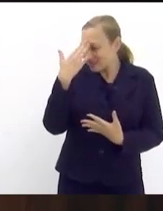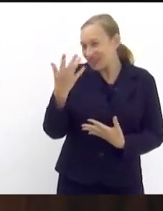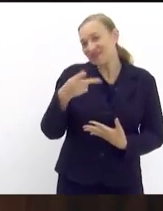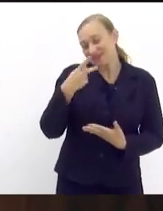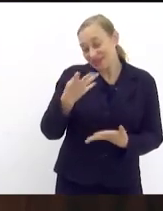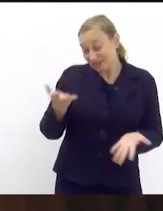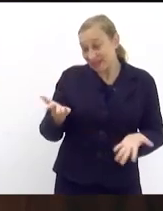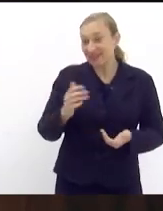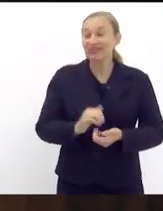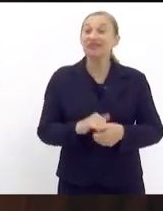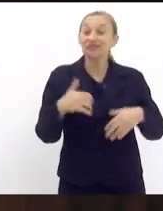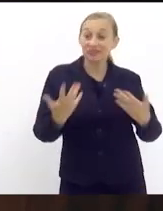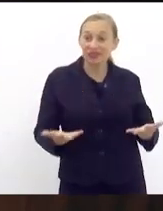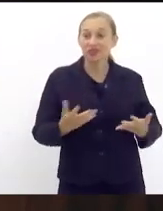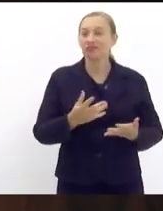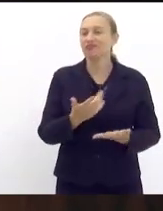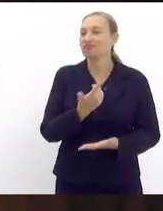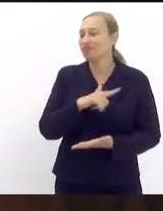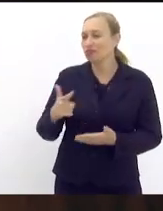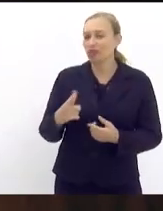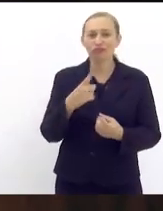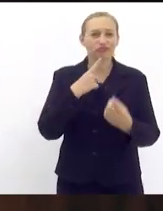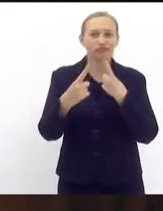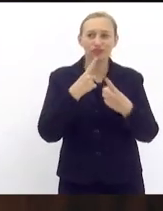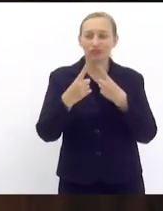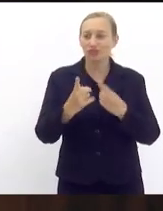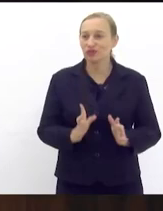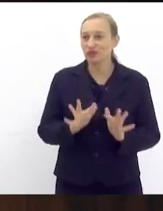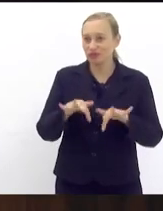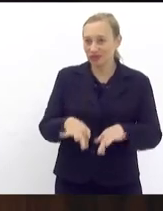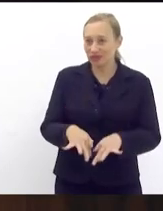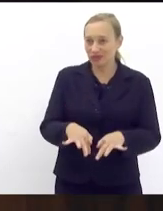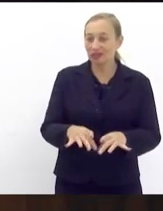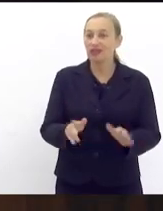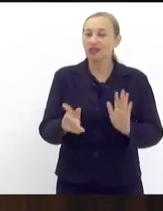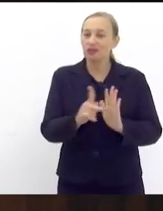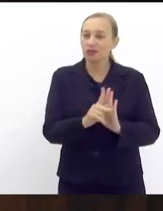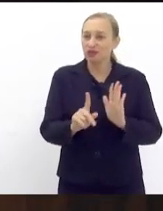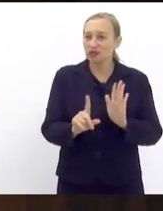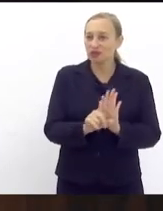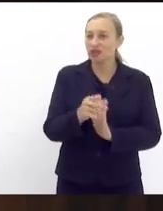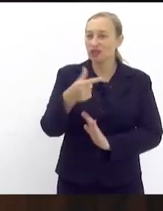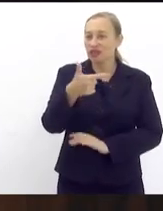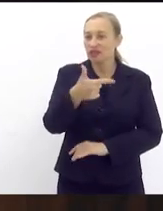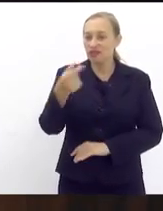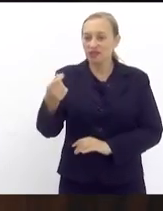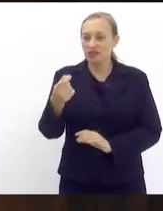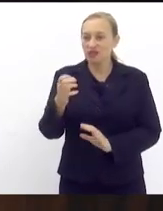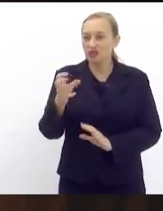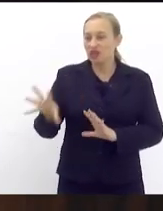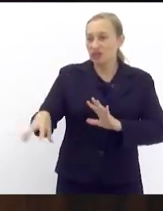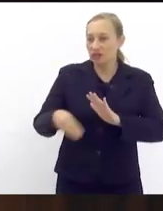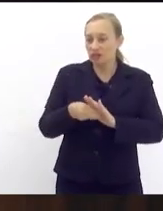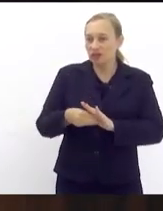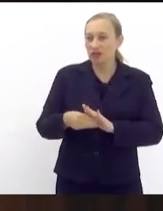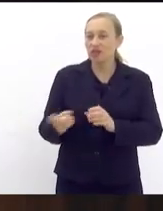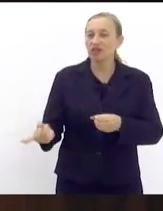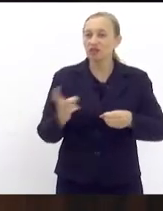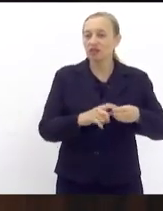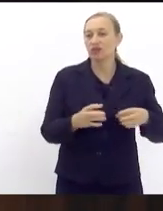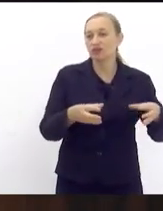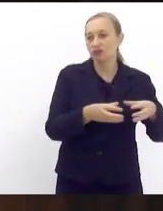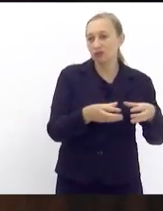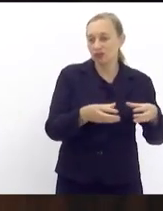imensamente bom dá uma olhando mais Quem Queira discutir encerrada a discussão projeto receber 20 emendas e retorna as comissões